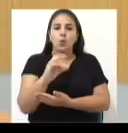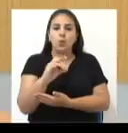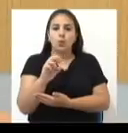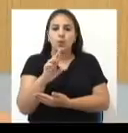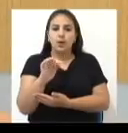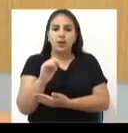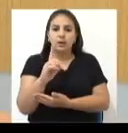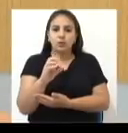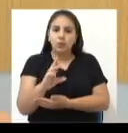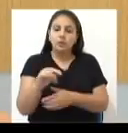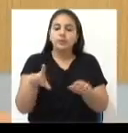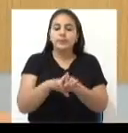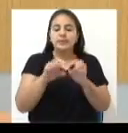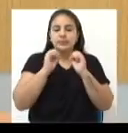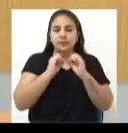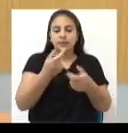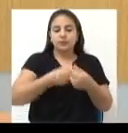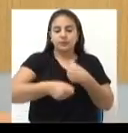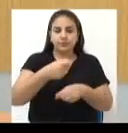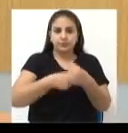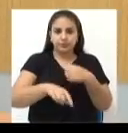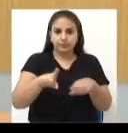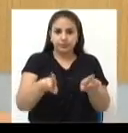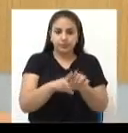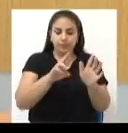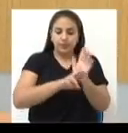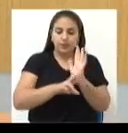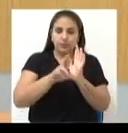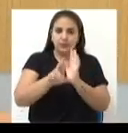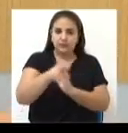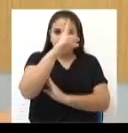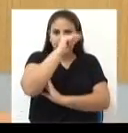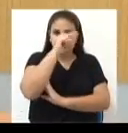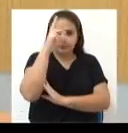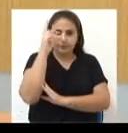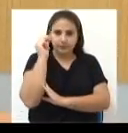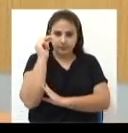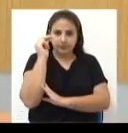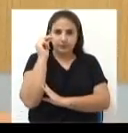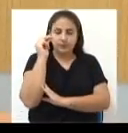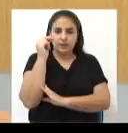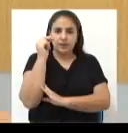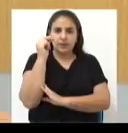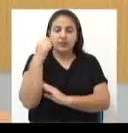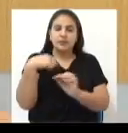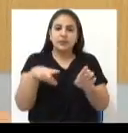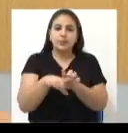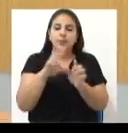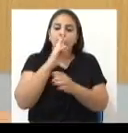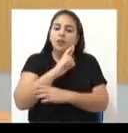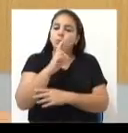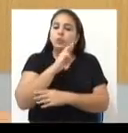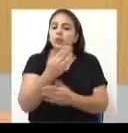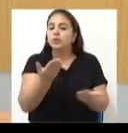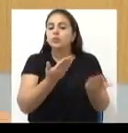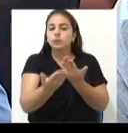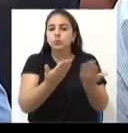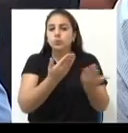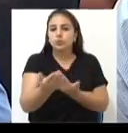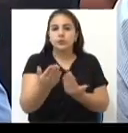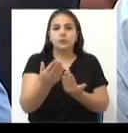secretária de administração. Os representantes do Poder Executivo responderam às dúvidas dos